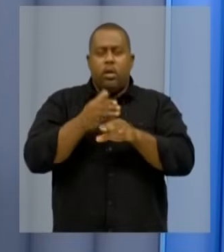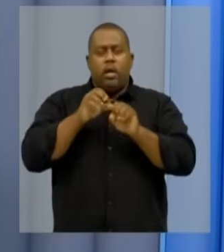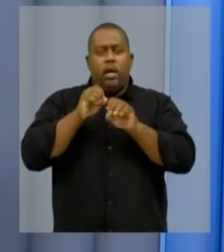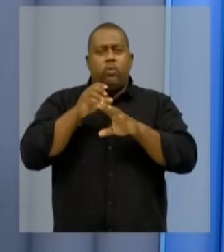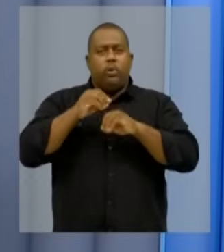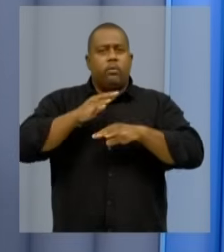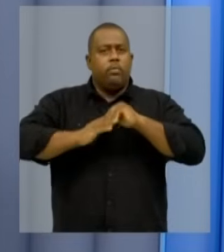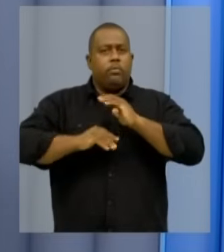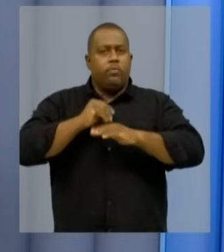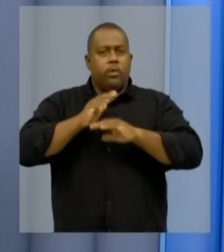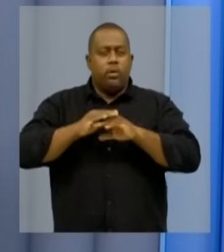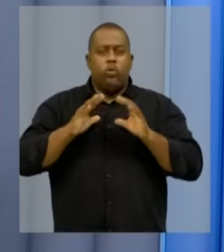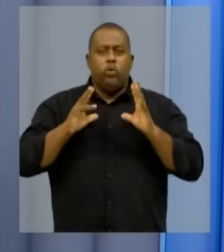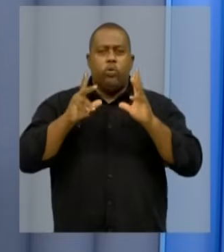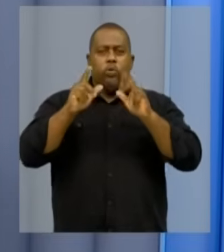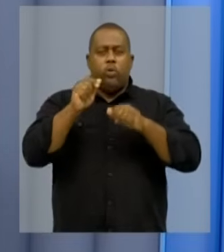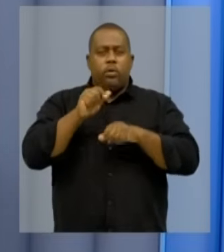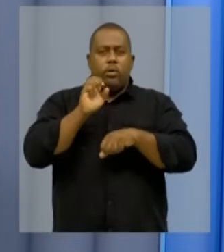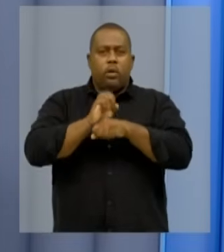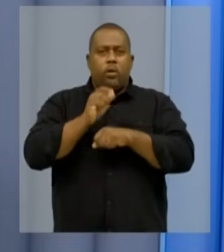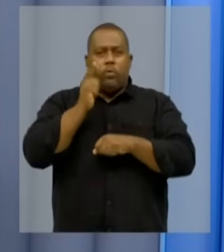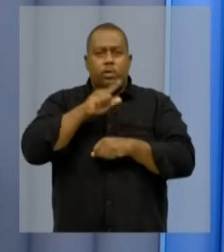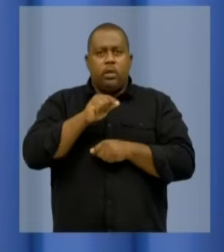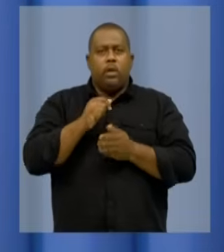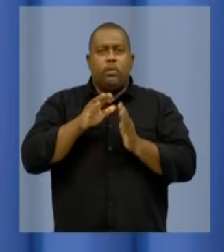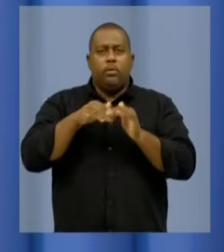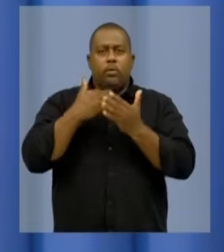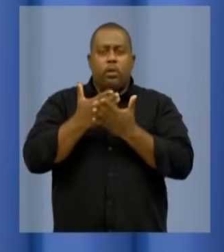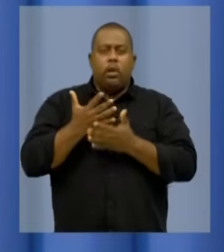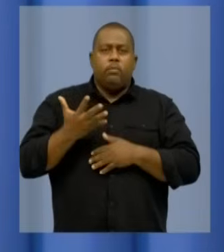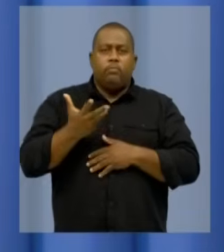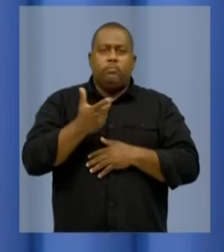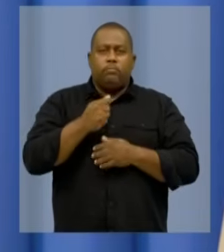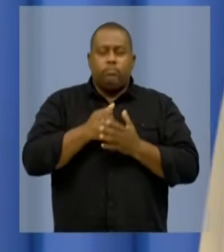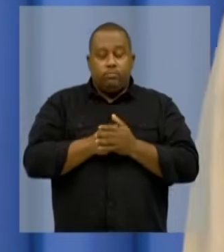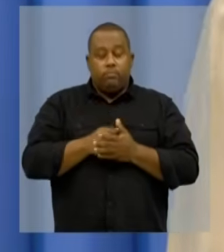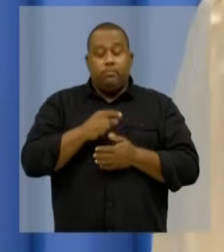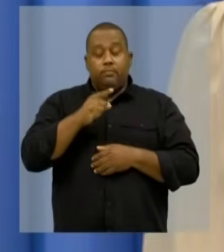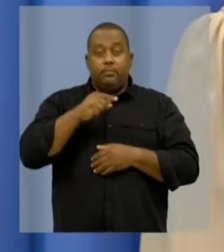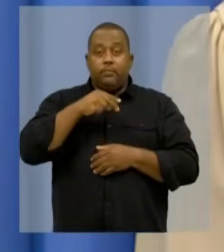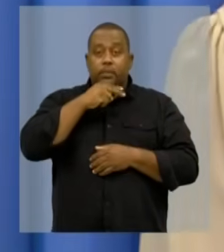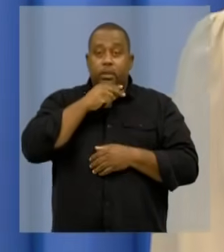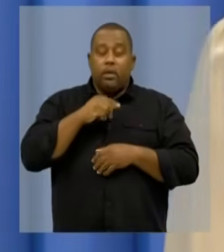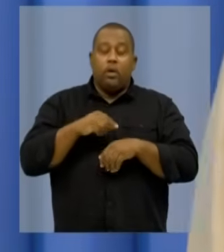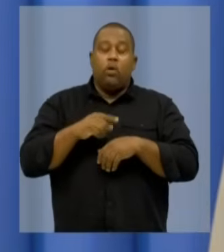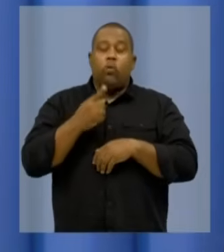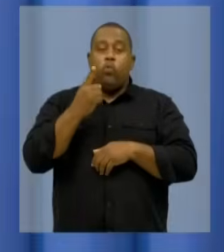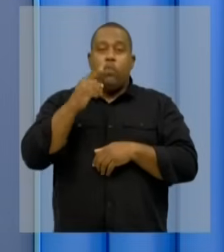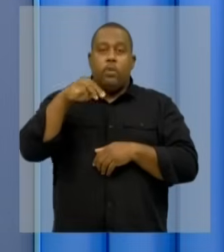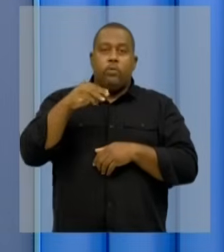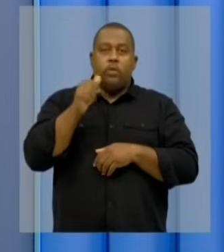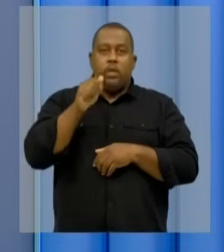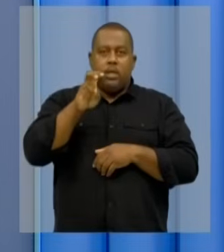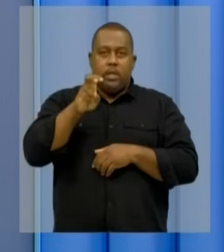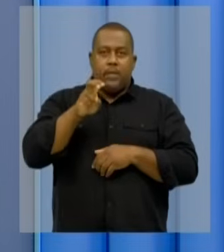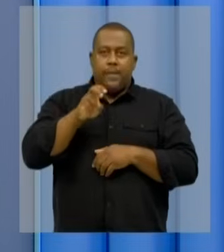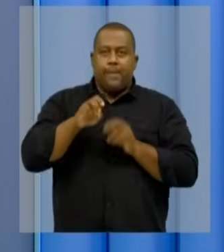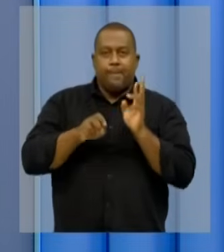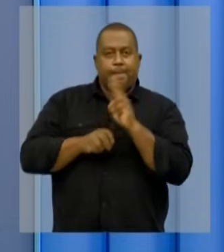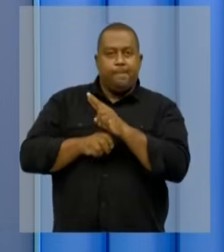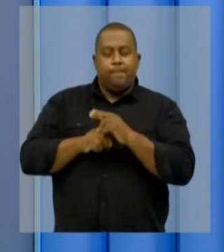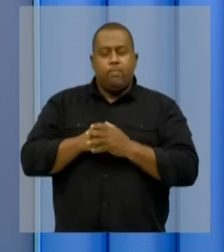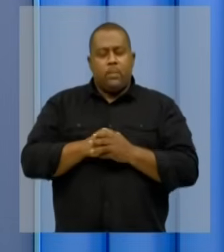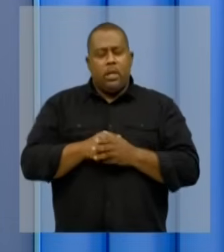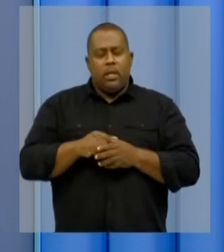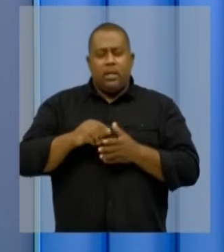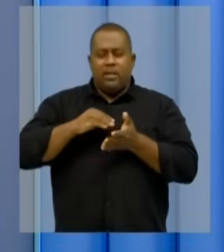de todo o estado possa ter uma escola de qualidade. Candidato ACM Neto, 1h15. Secretário Jerônimo, o senhor